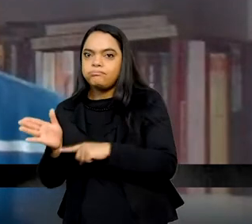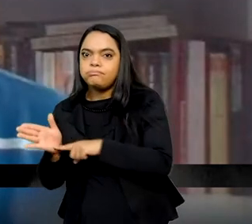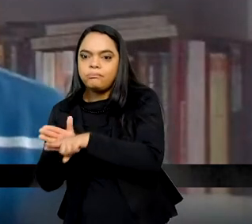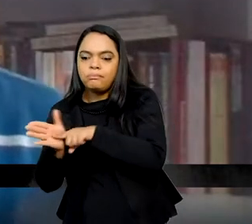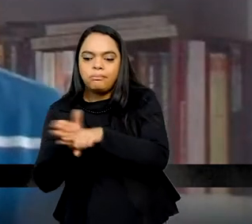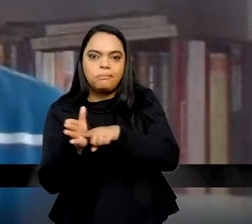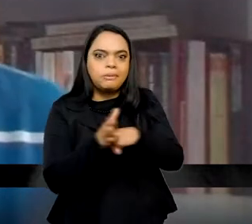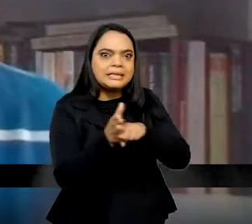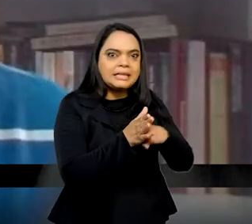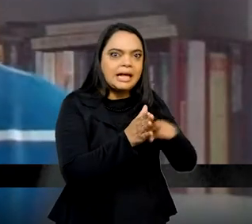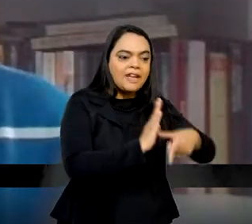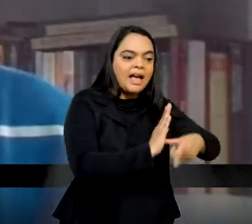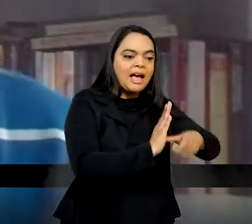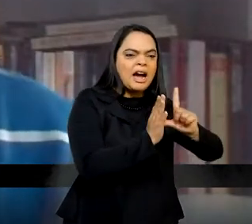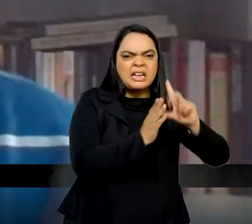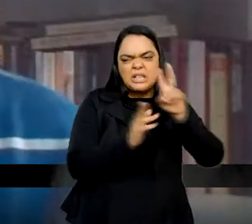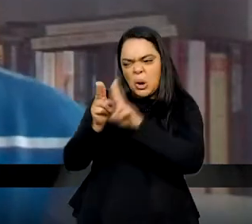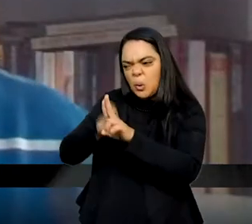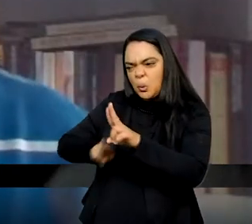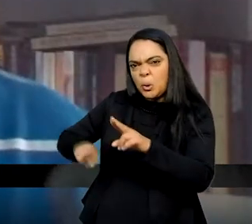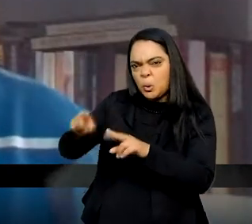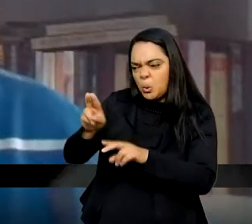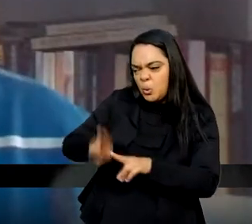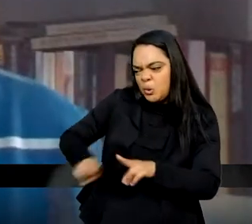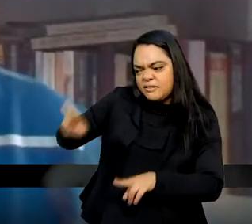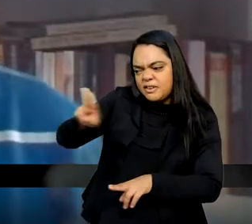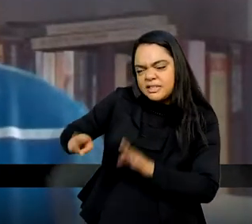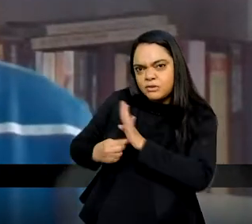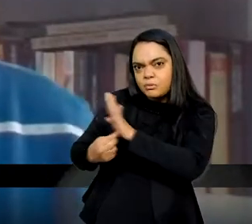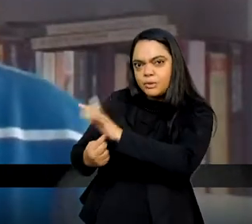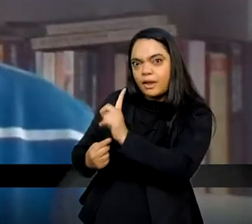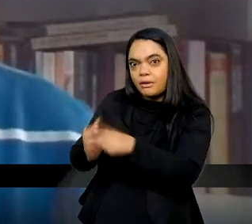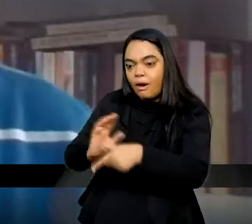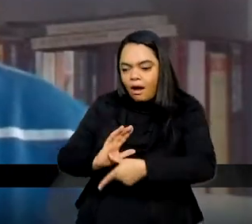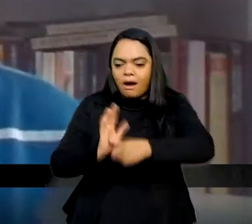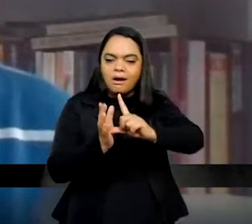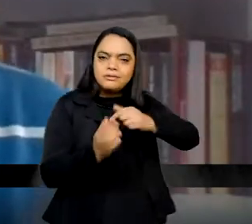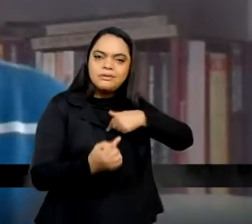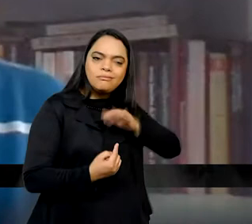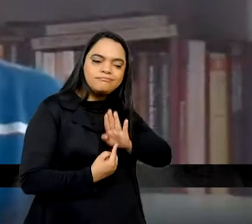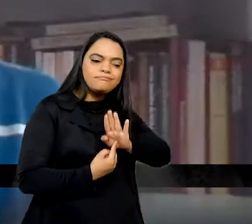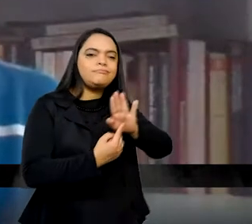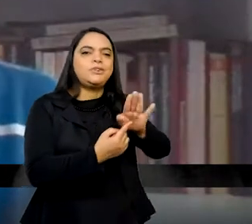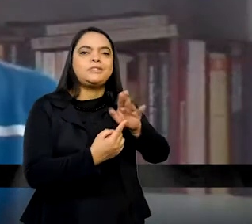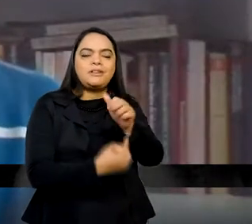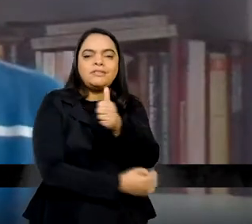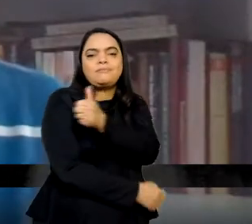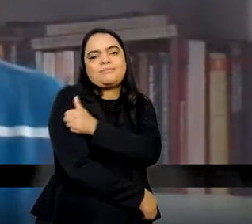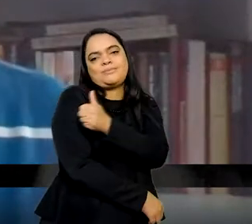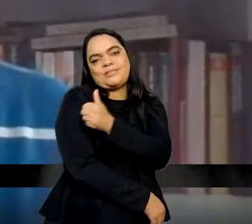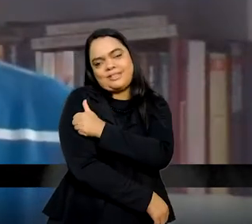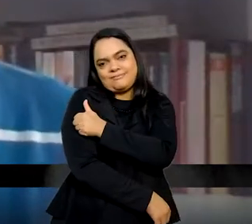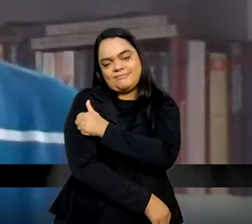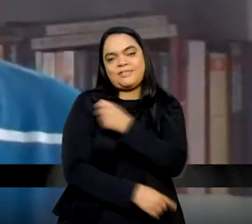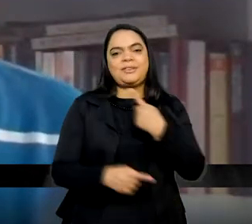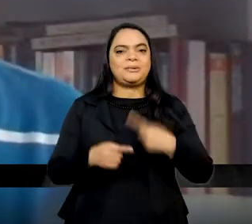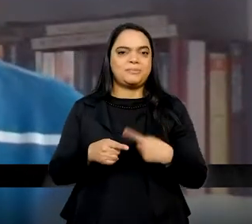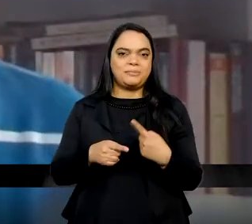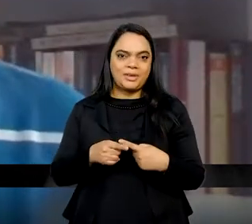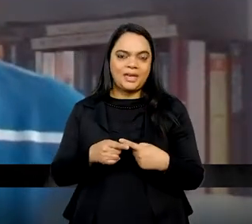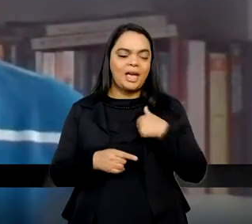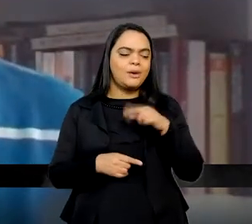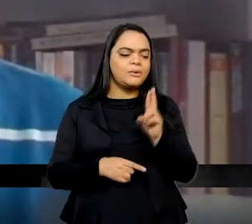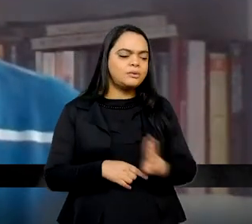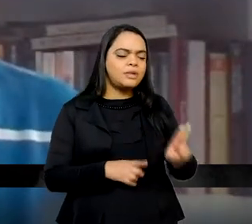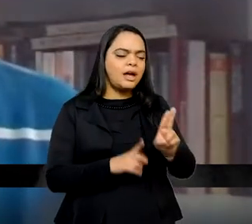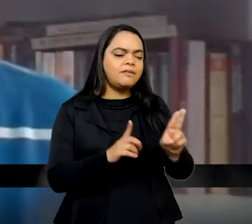antes da universidade, da própria banca e do que o próprio orientador. Porque eu utilizava muitas passagens do livro didático